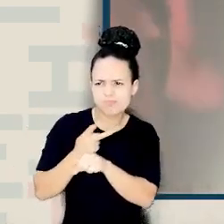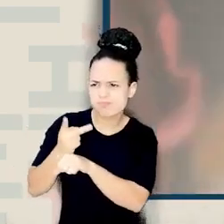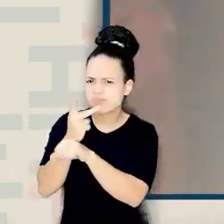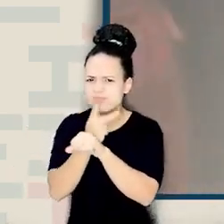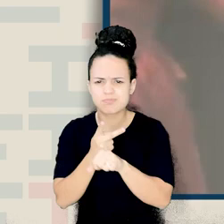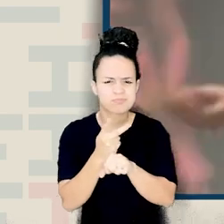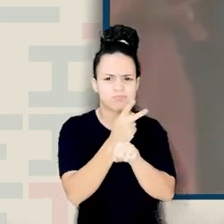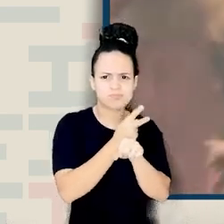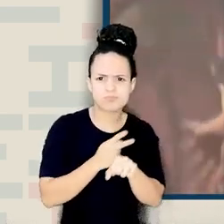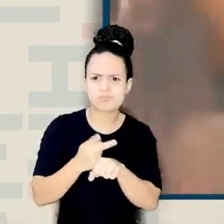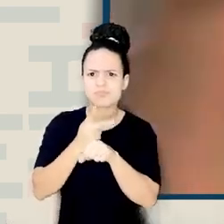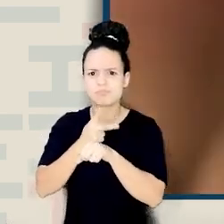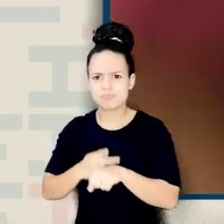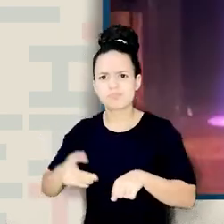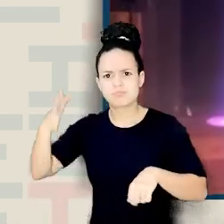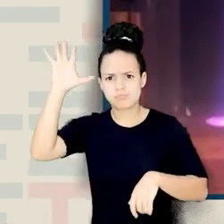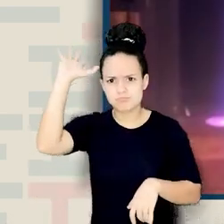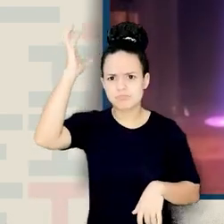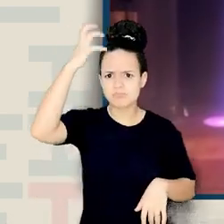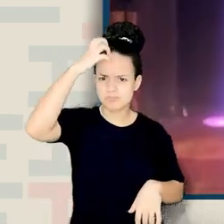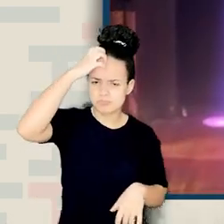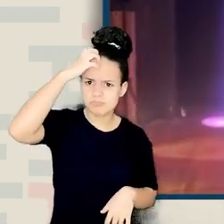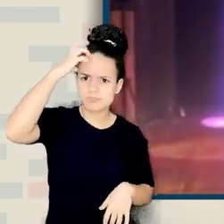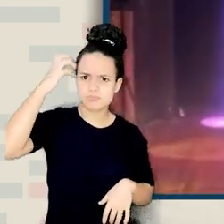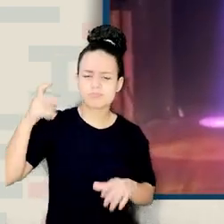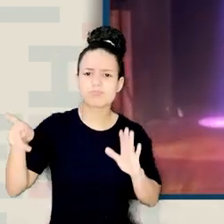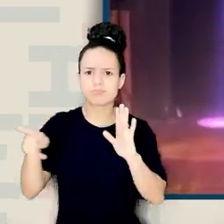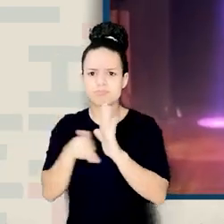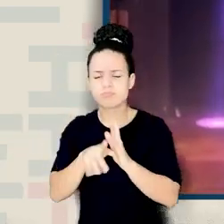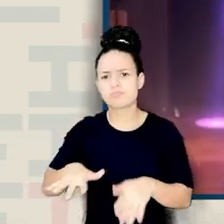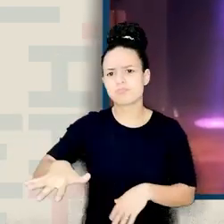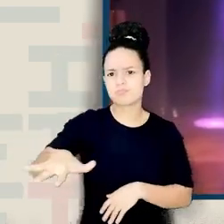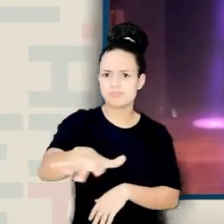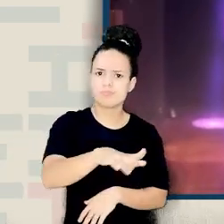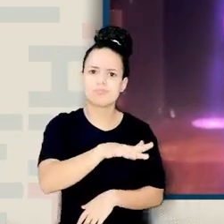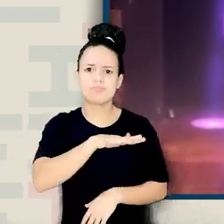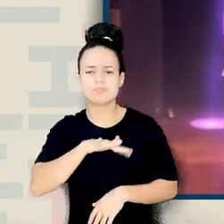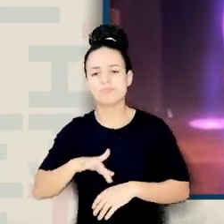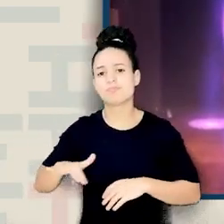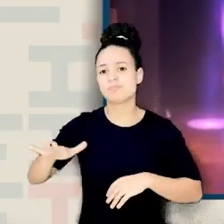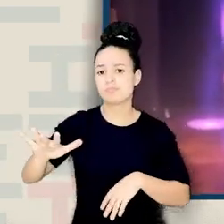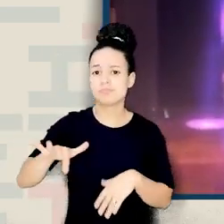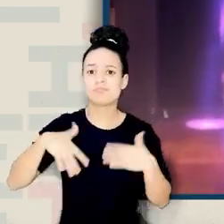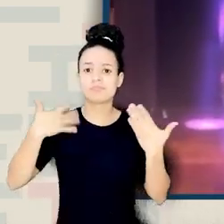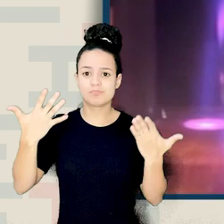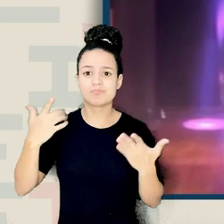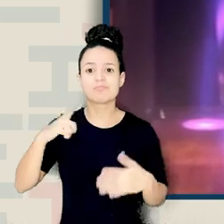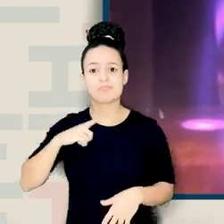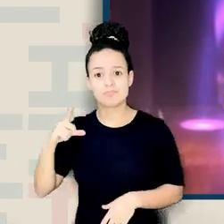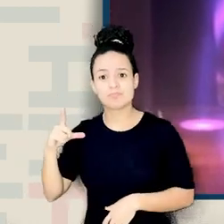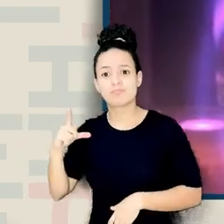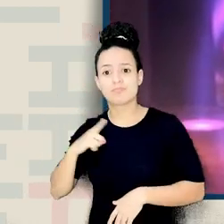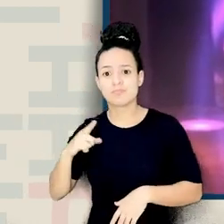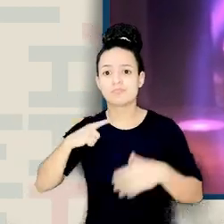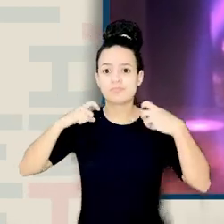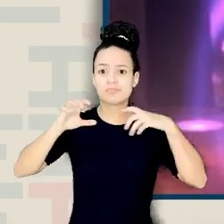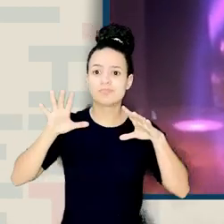Mumu rei da terra, Exu mensageiro do amor, mas foi Oxangô rei de Oiô, a quem Yansan